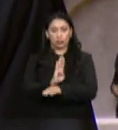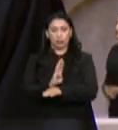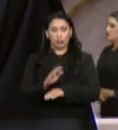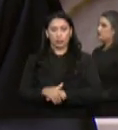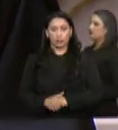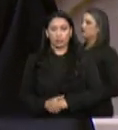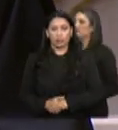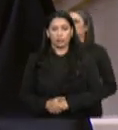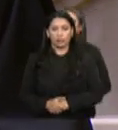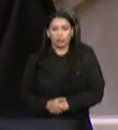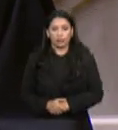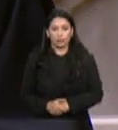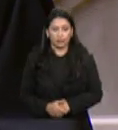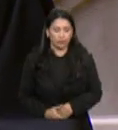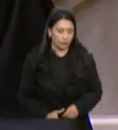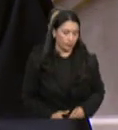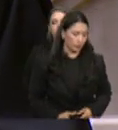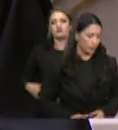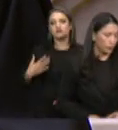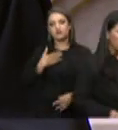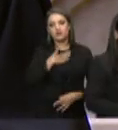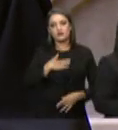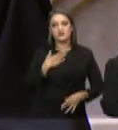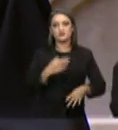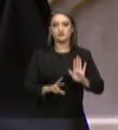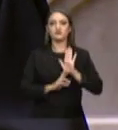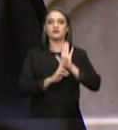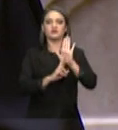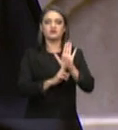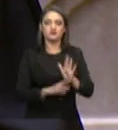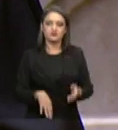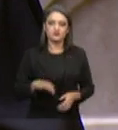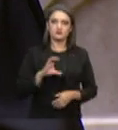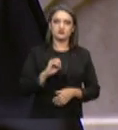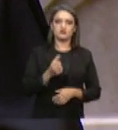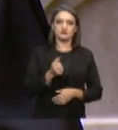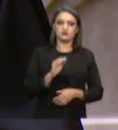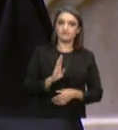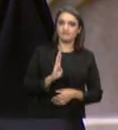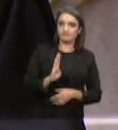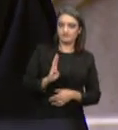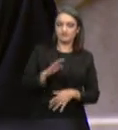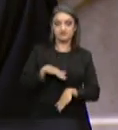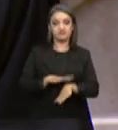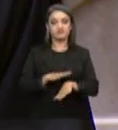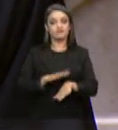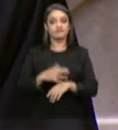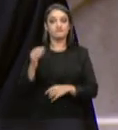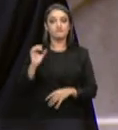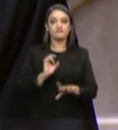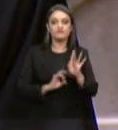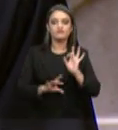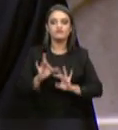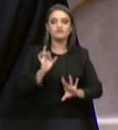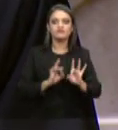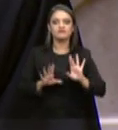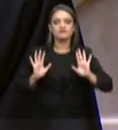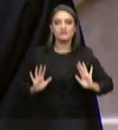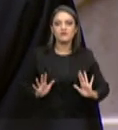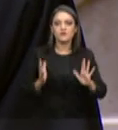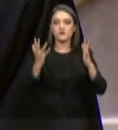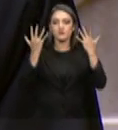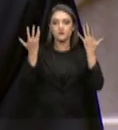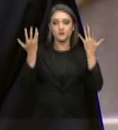advocacia brasileira e a Ordem dos Advogados do Brasil neste momento tão especial um momento festivo com